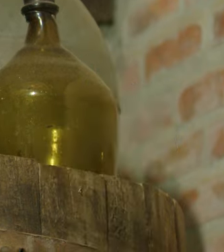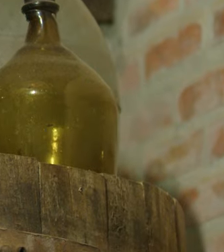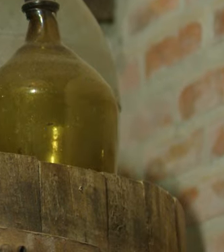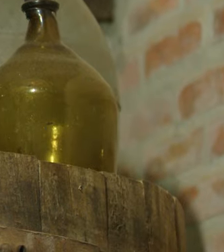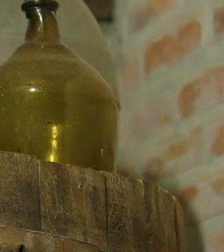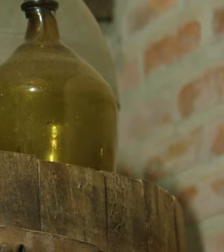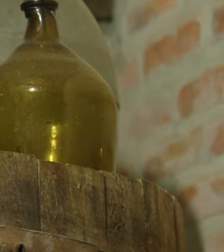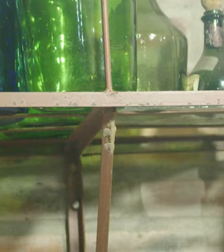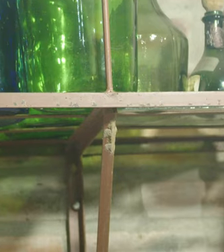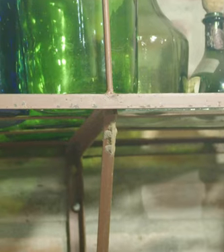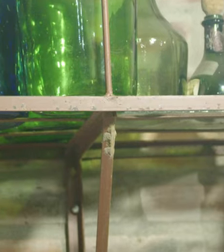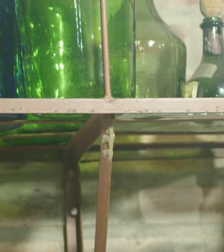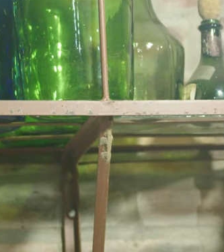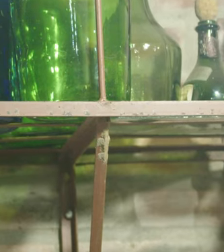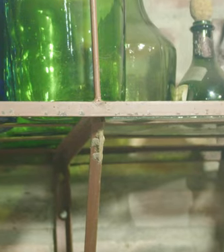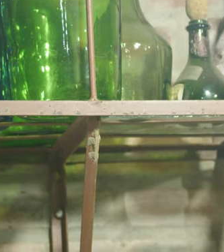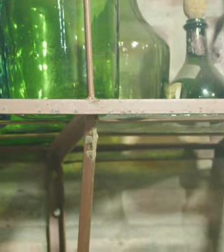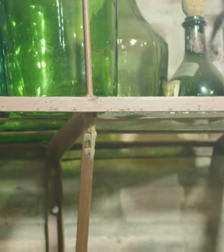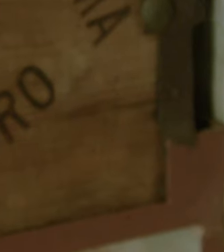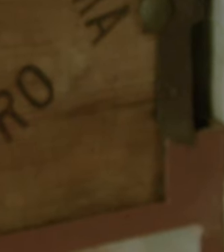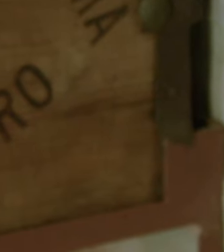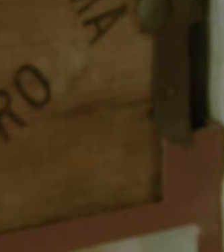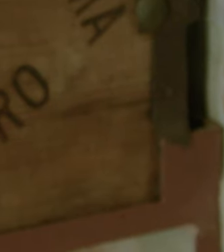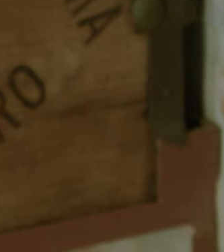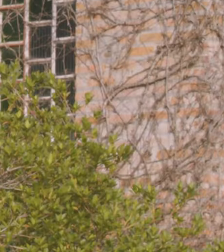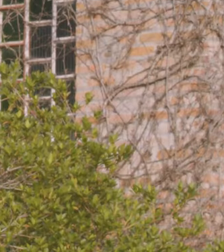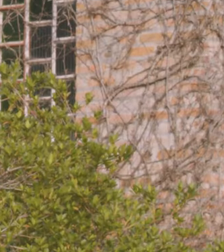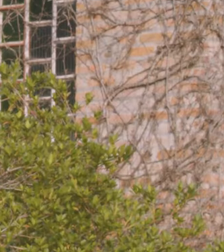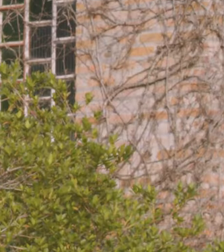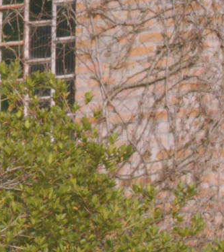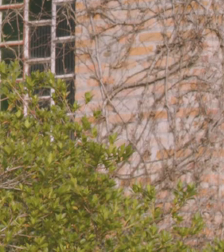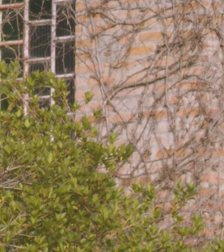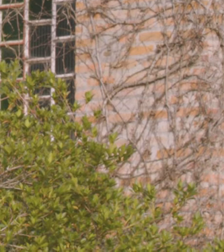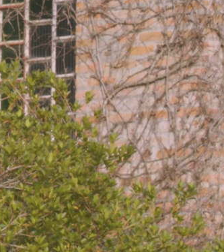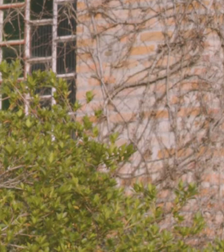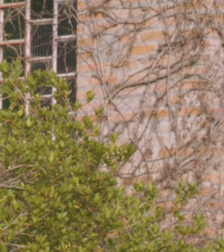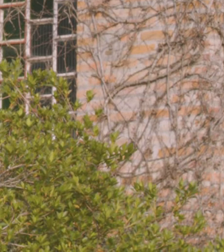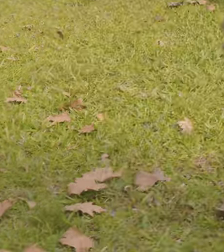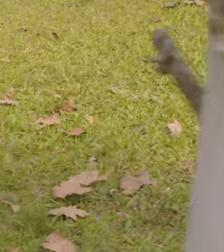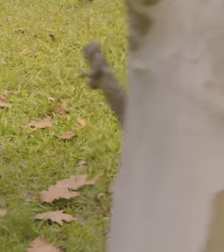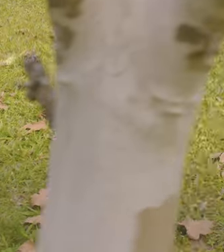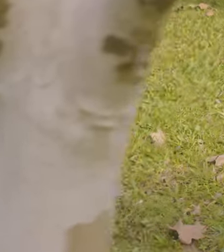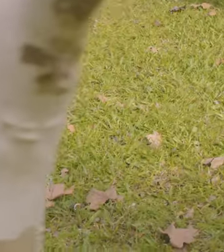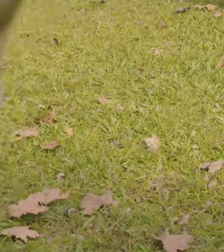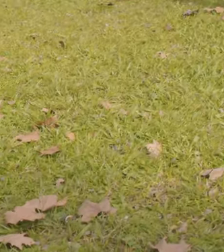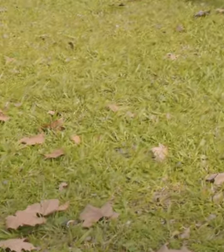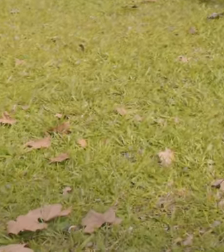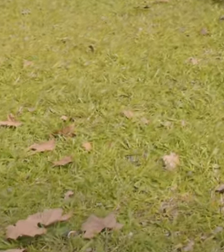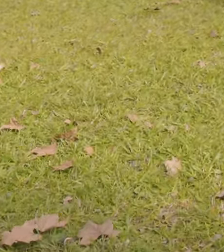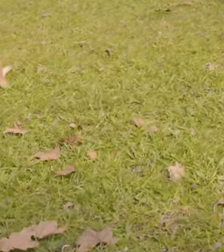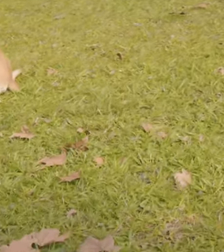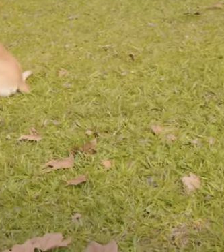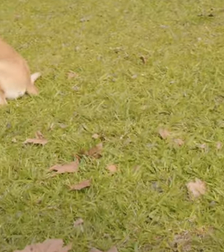garrafões de vidro de diversos tamanhos uma caixa antiga da Cervejaria Brahma detalhe da fachada lateral da Capela com Galhos de uma trepadeira seca